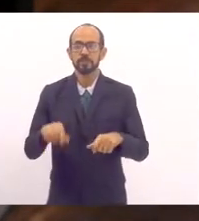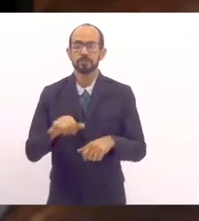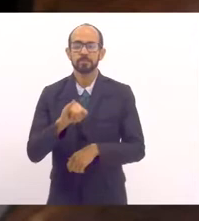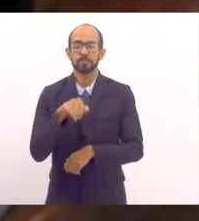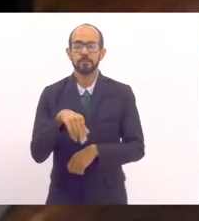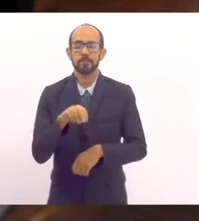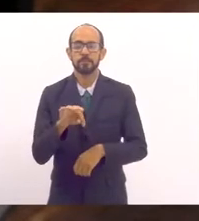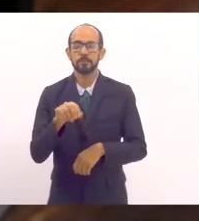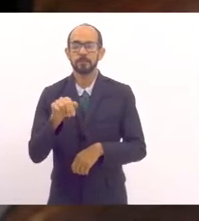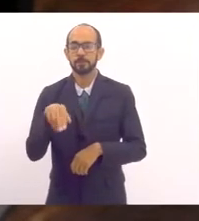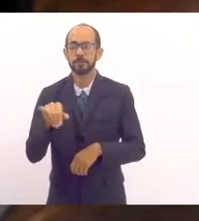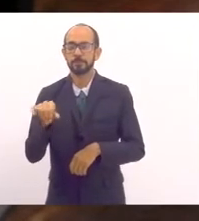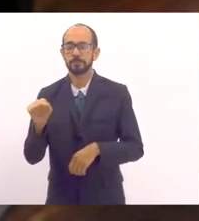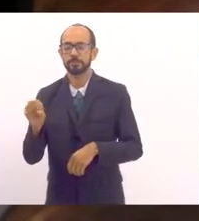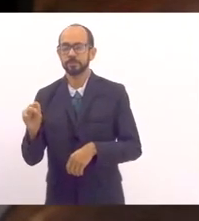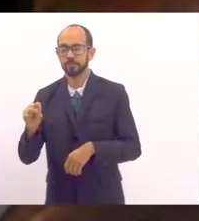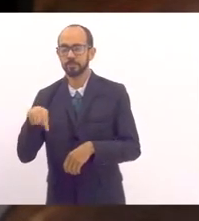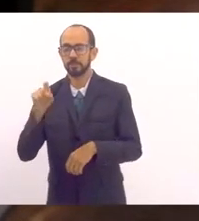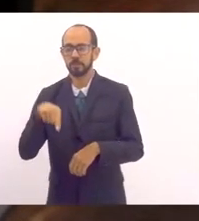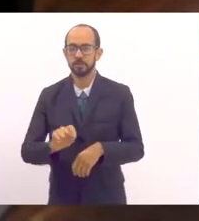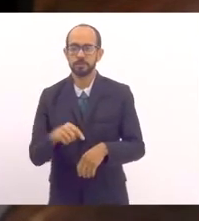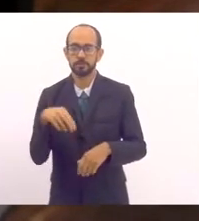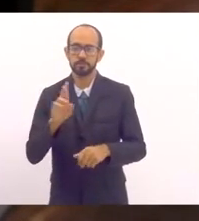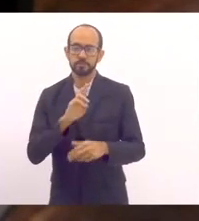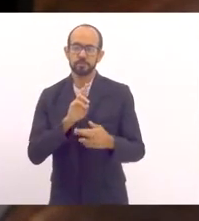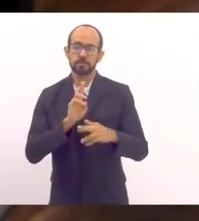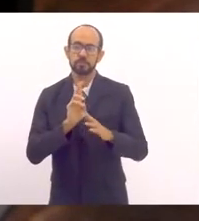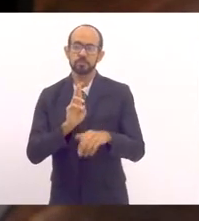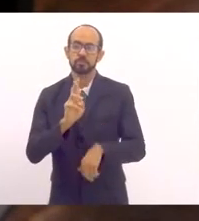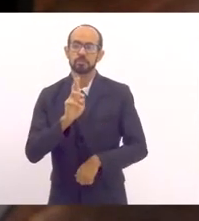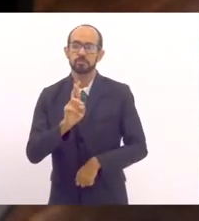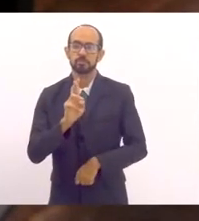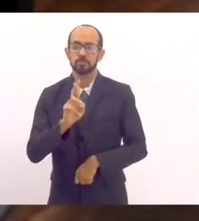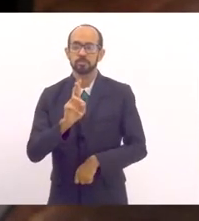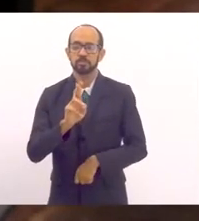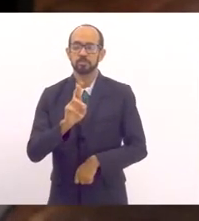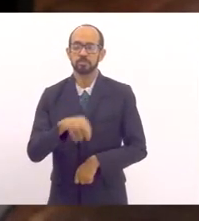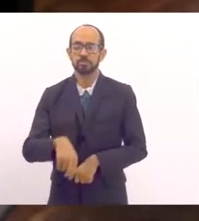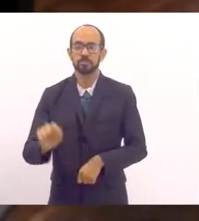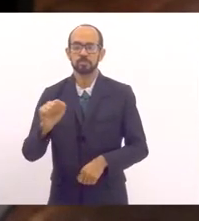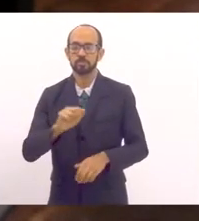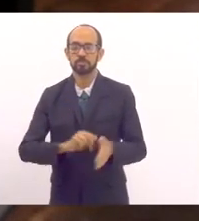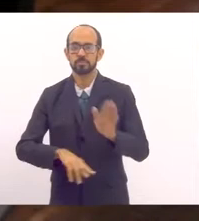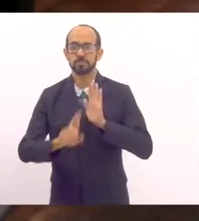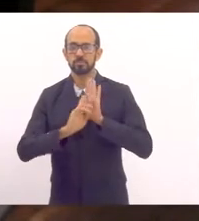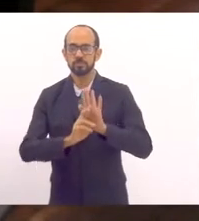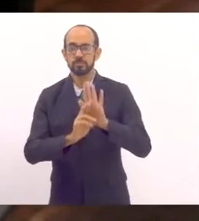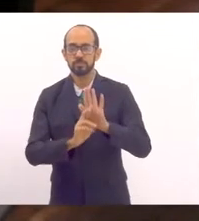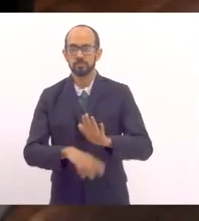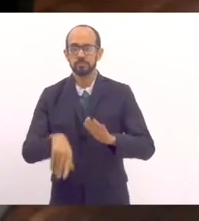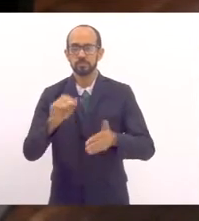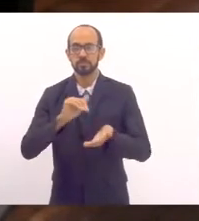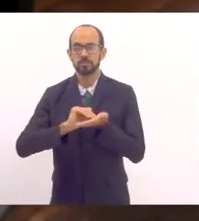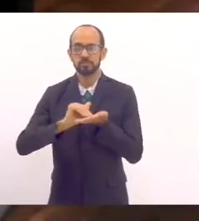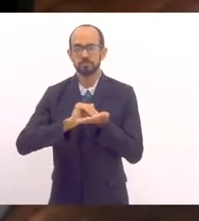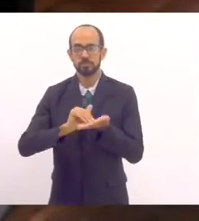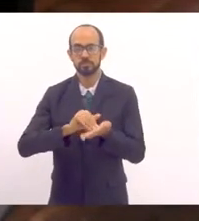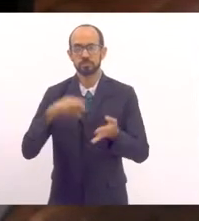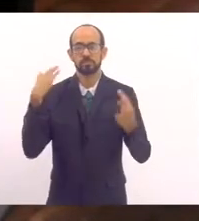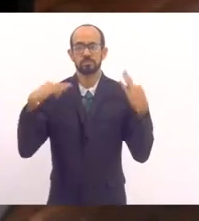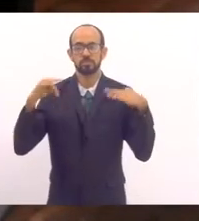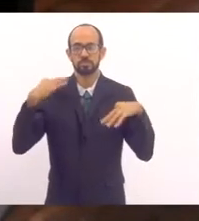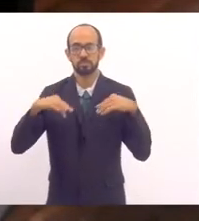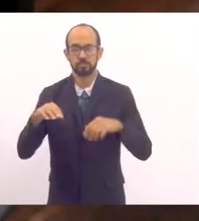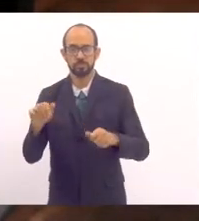governança regional são responsáveis pelo apoio a Setur e a Turismo na articulação de ações, no